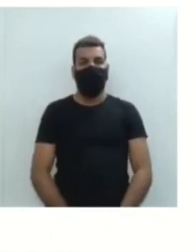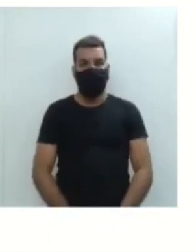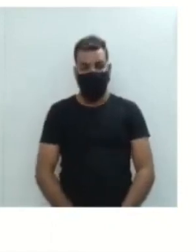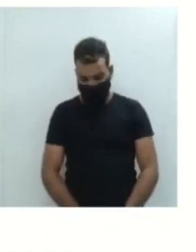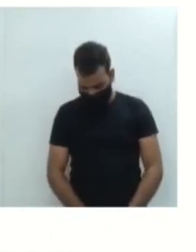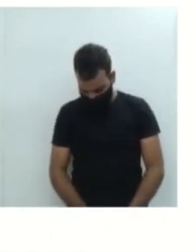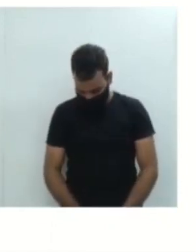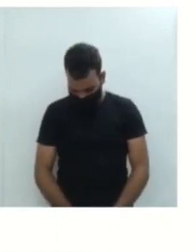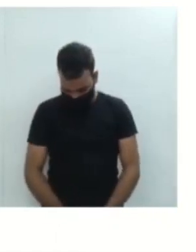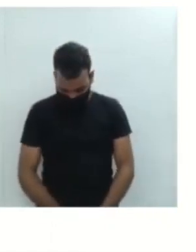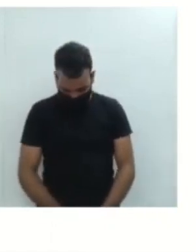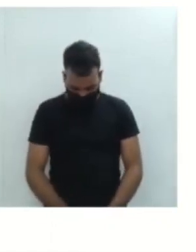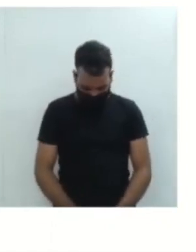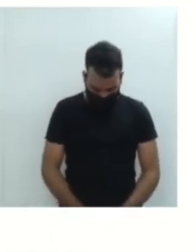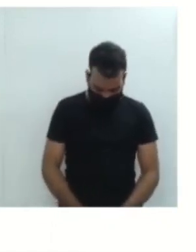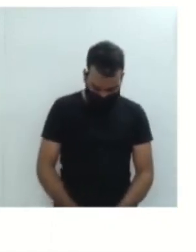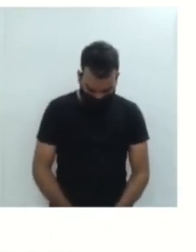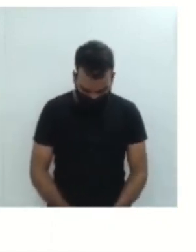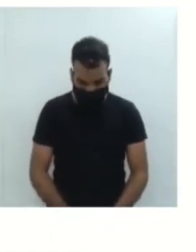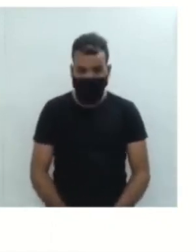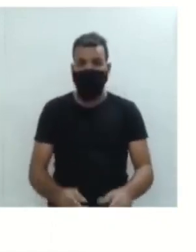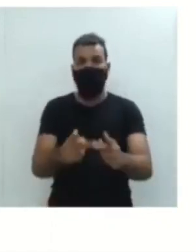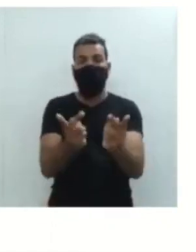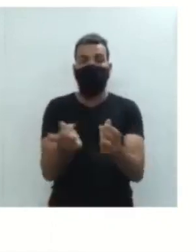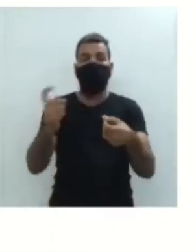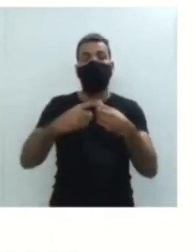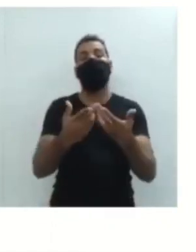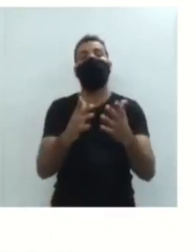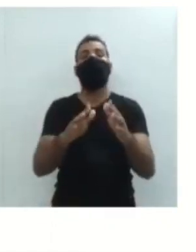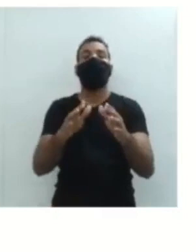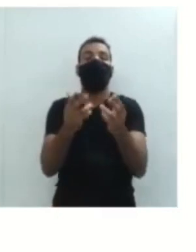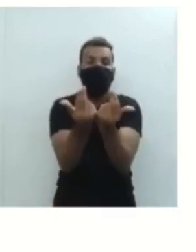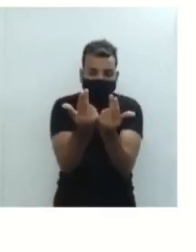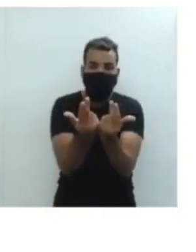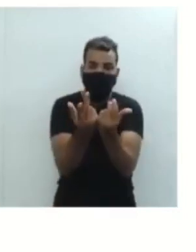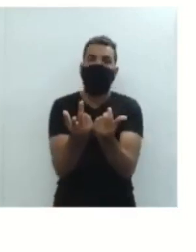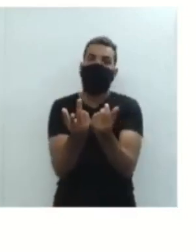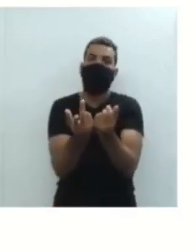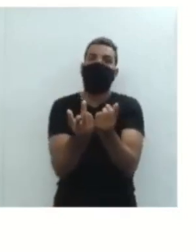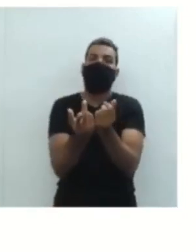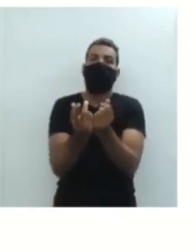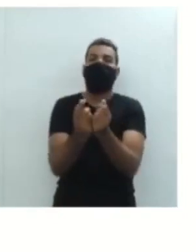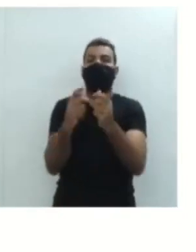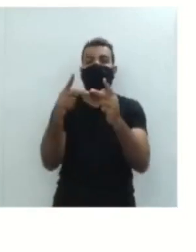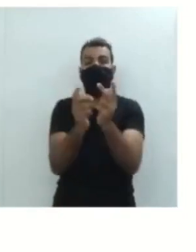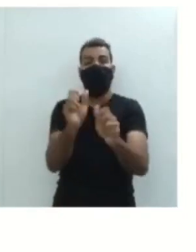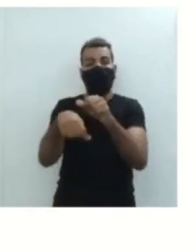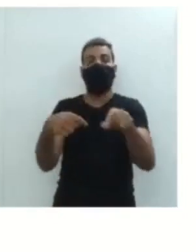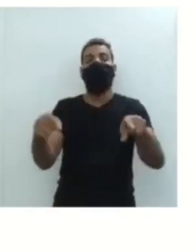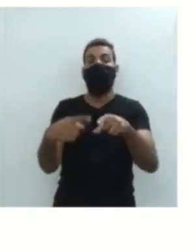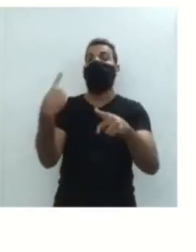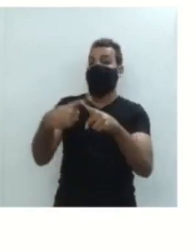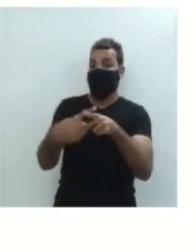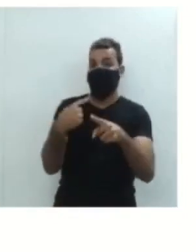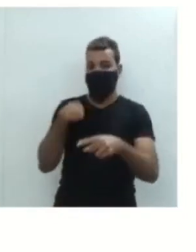de forma semelhante vai ocorrer com remover prato na verdade de forma mais semelhante remover prato com um alterar prato Pois eu